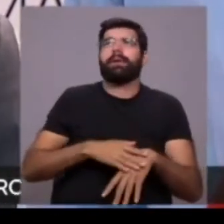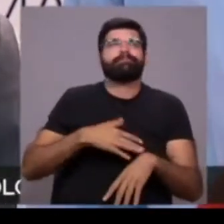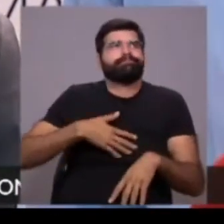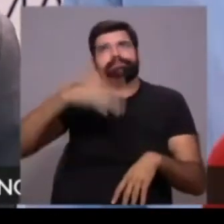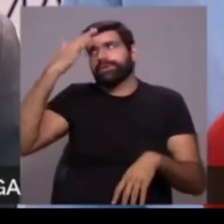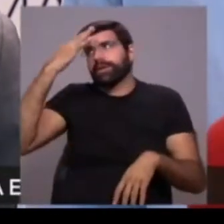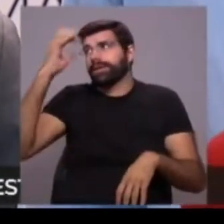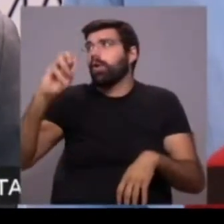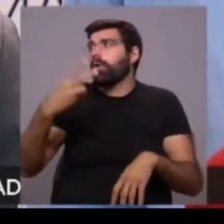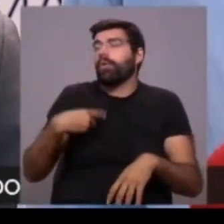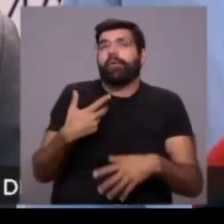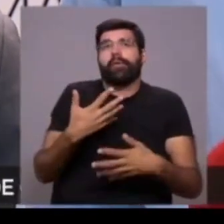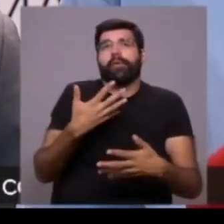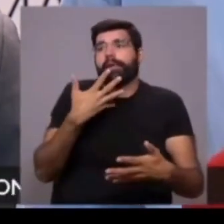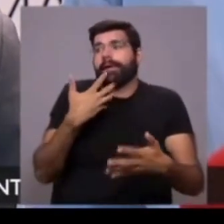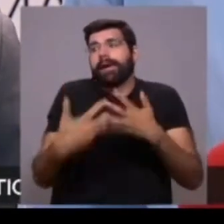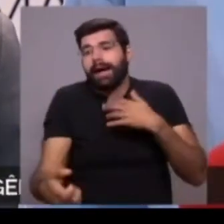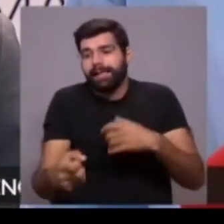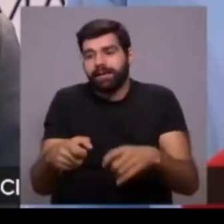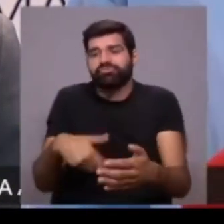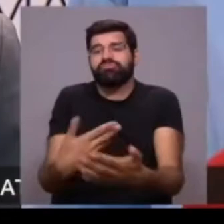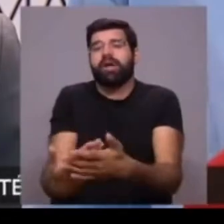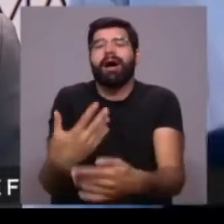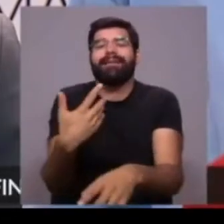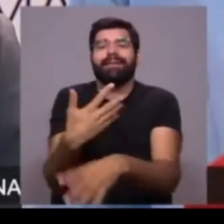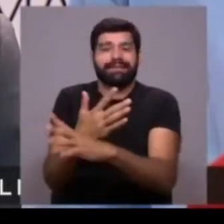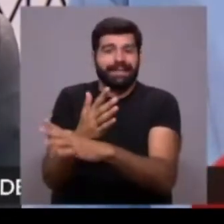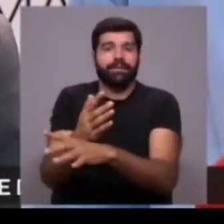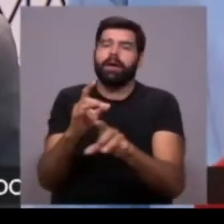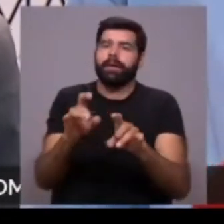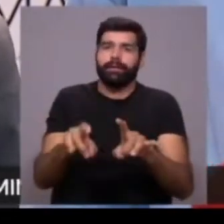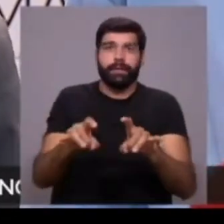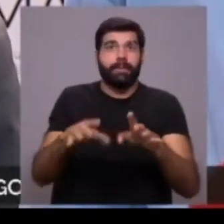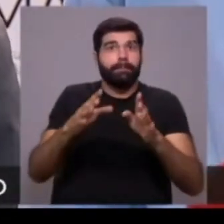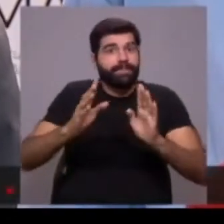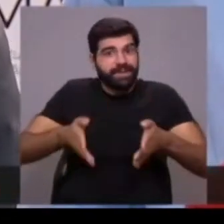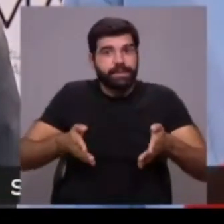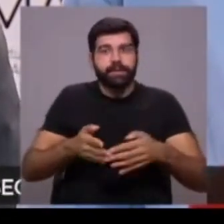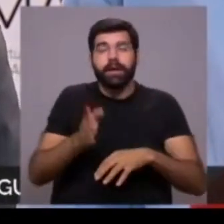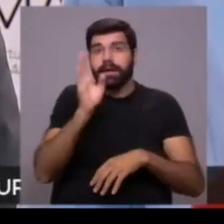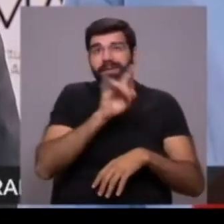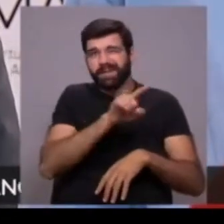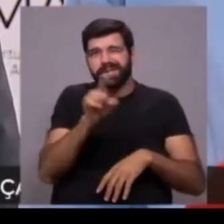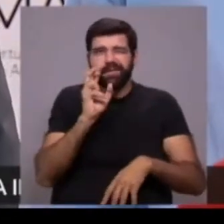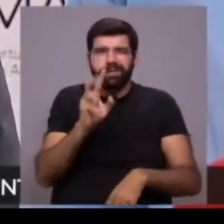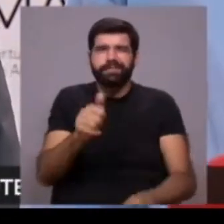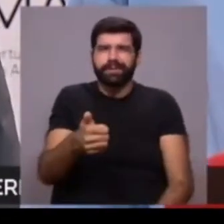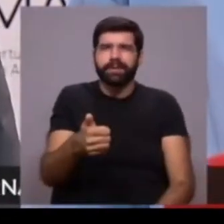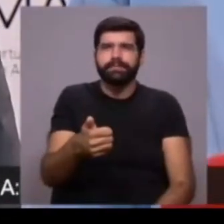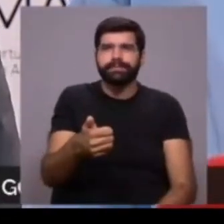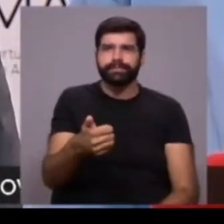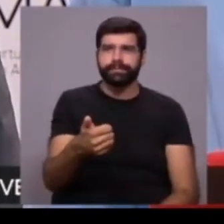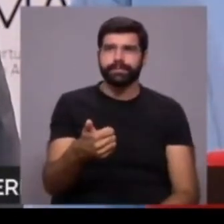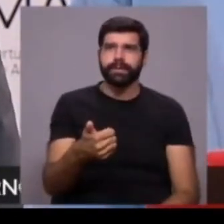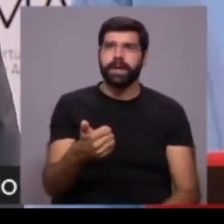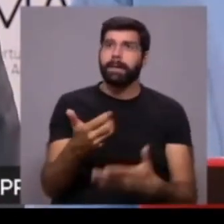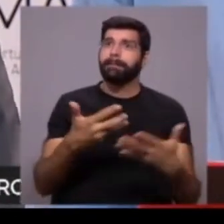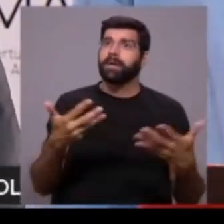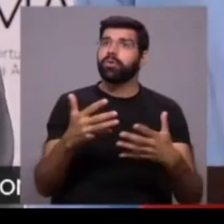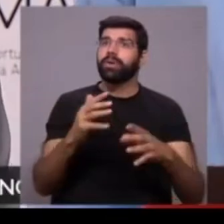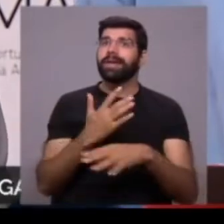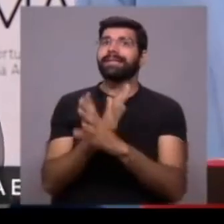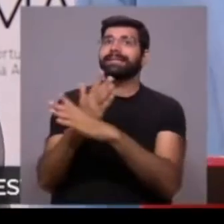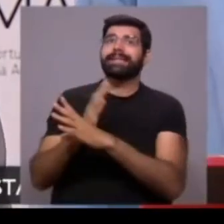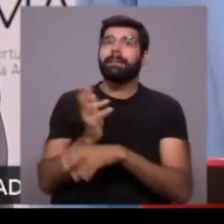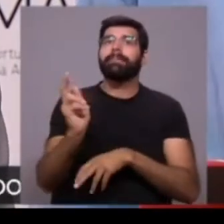descuido se provoca o incêndio Se tiverem Se tiverem reparados estiverem reparar bem as novidades dos incêndios estão